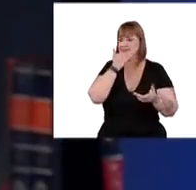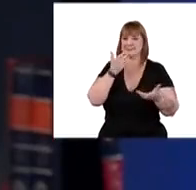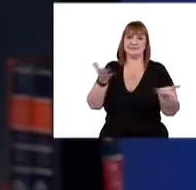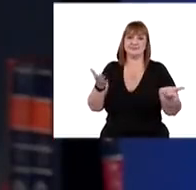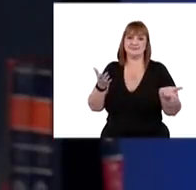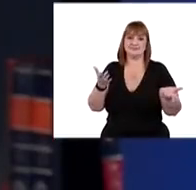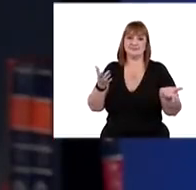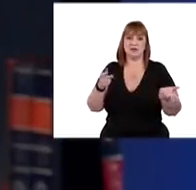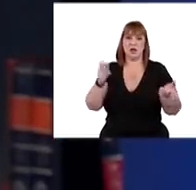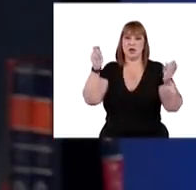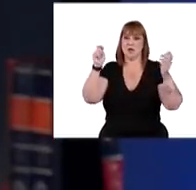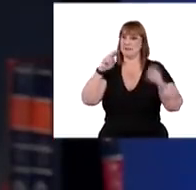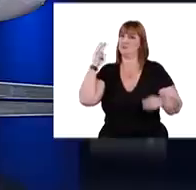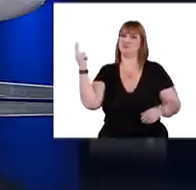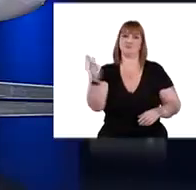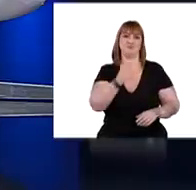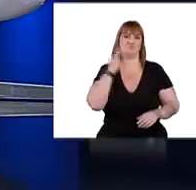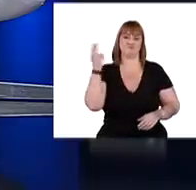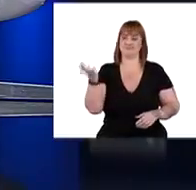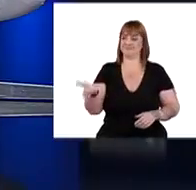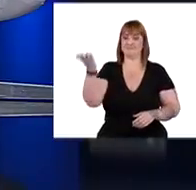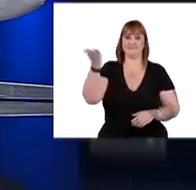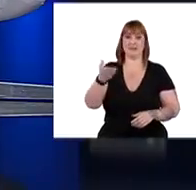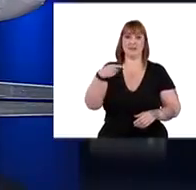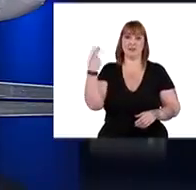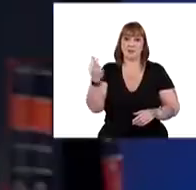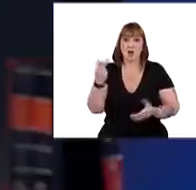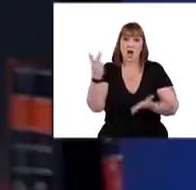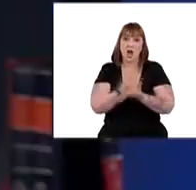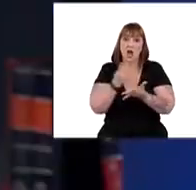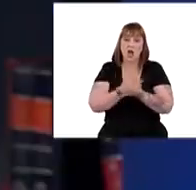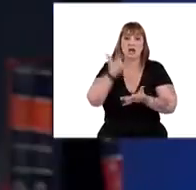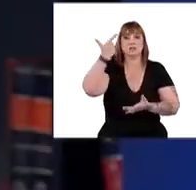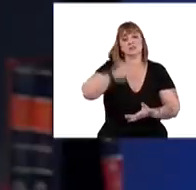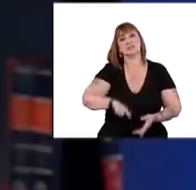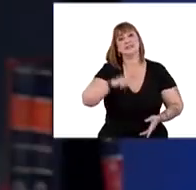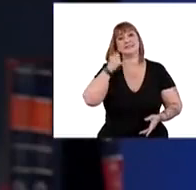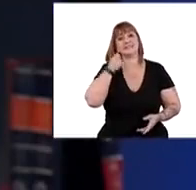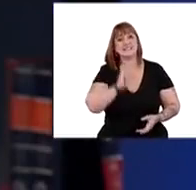eles não têm competência e nós vamos errar de novo se o povo